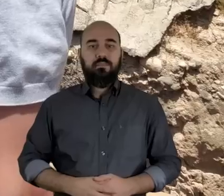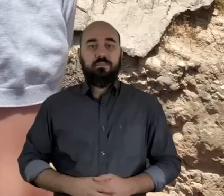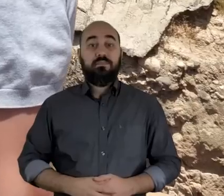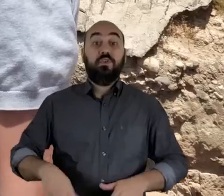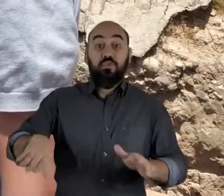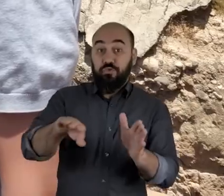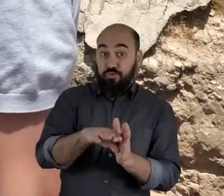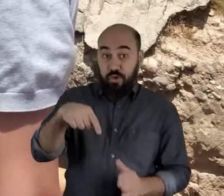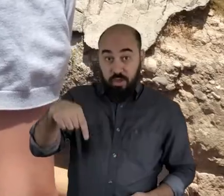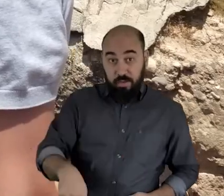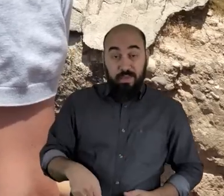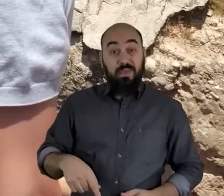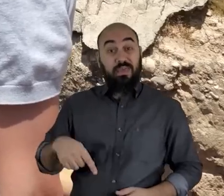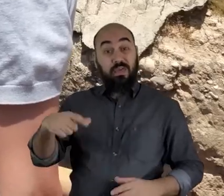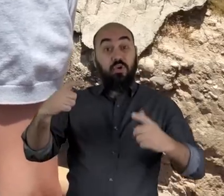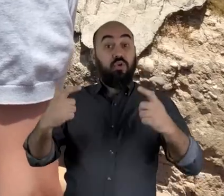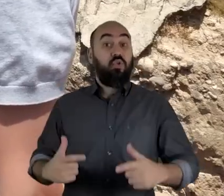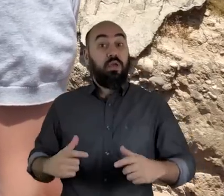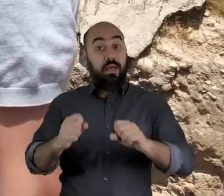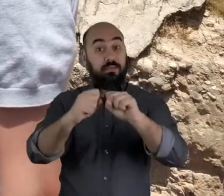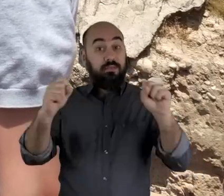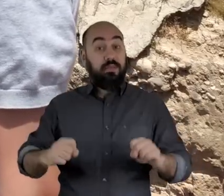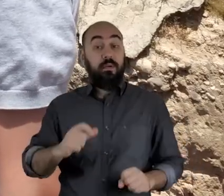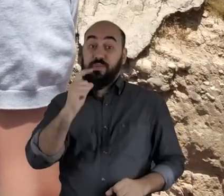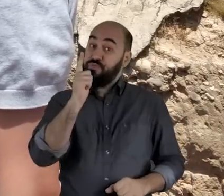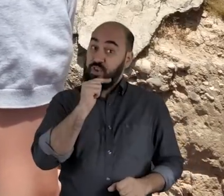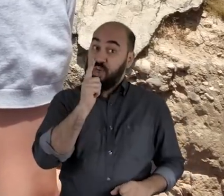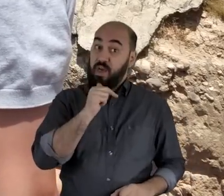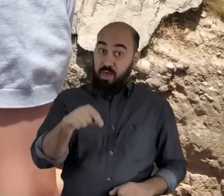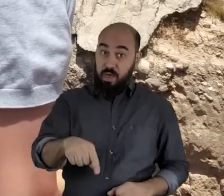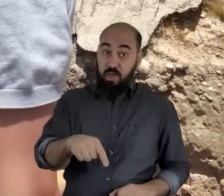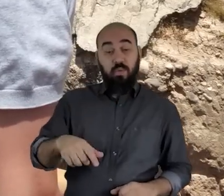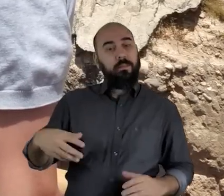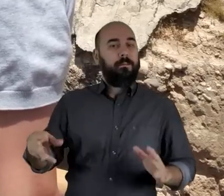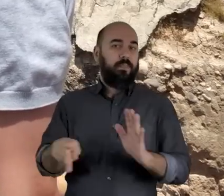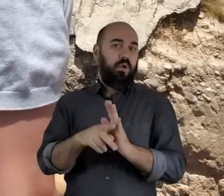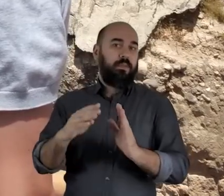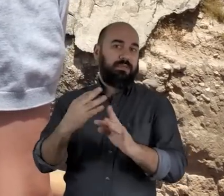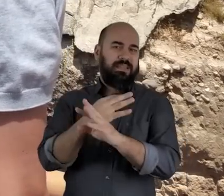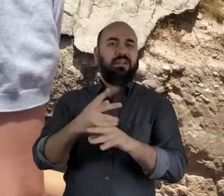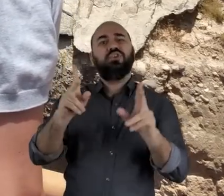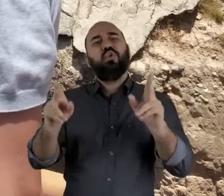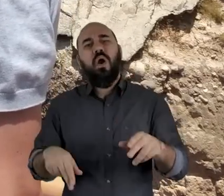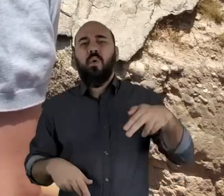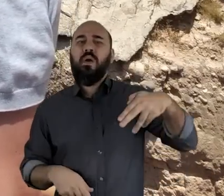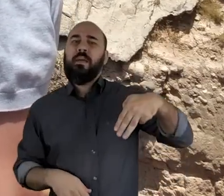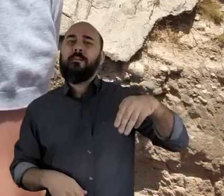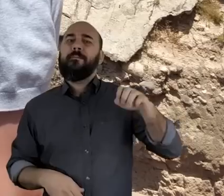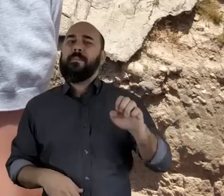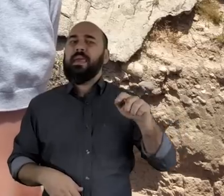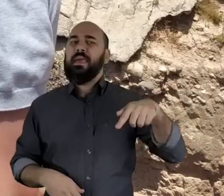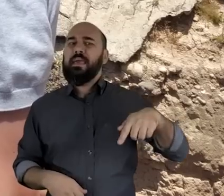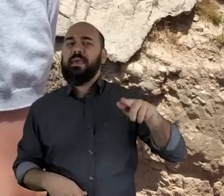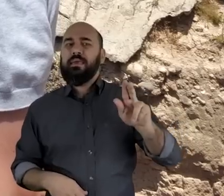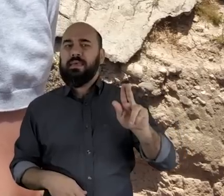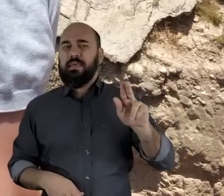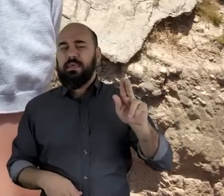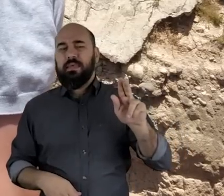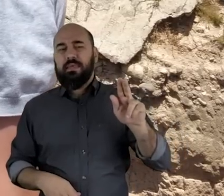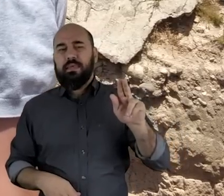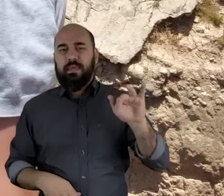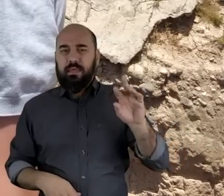Nós chegamos agora no sistema de água da cidade. Como nós vimos também em Meguido, em Beersheba e outros lugares,